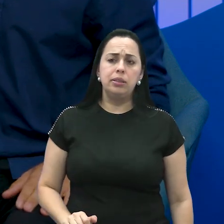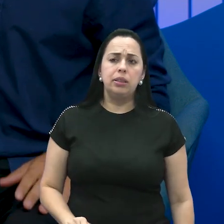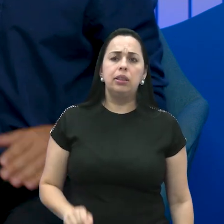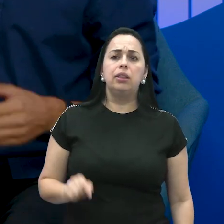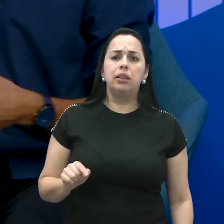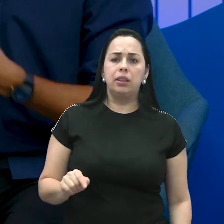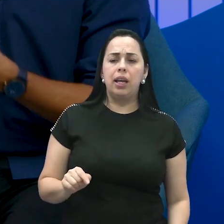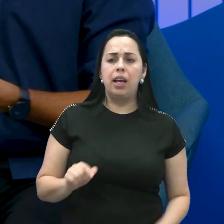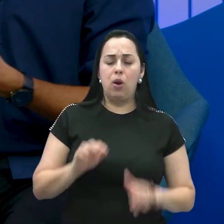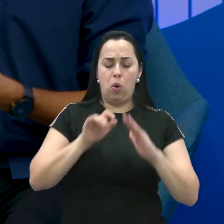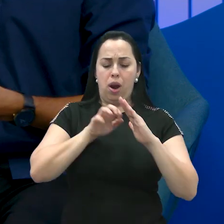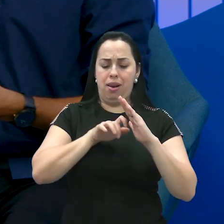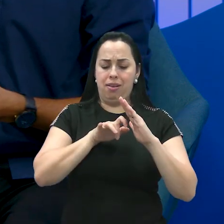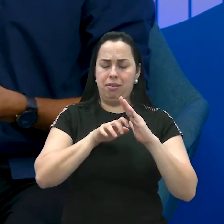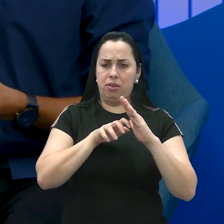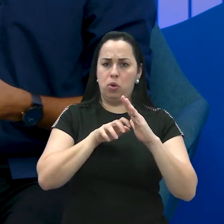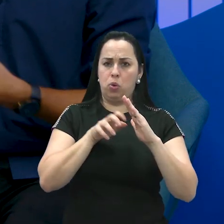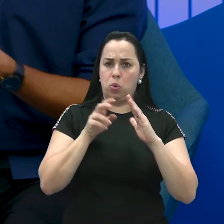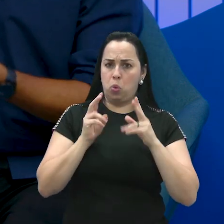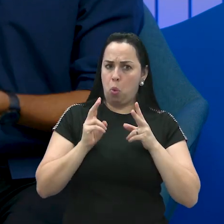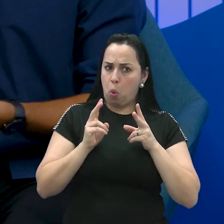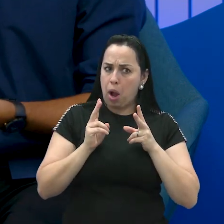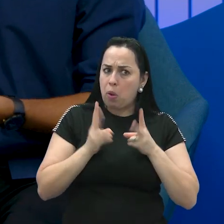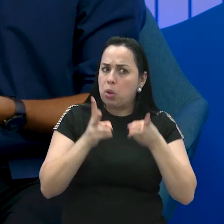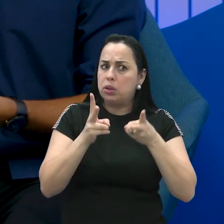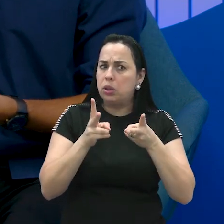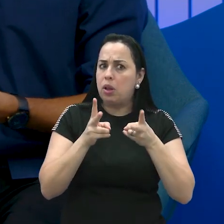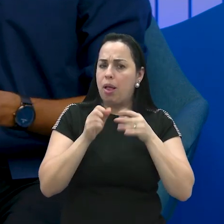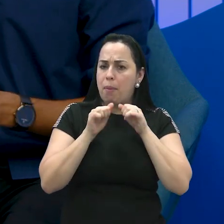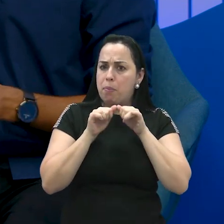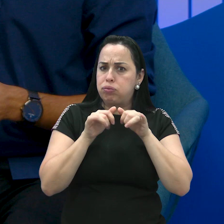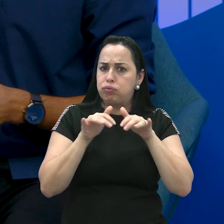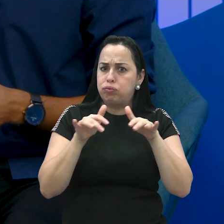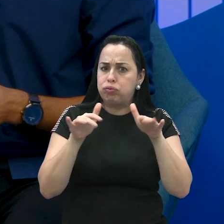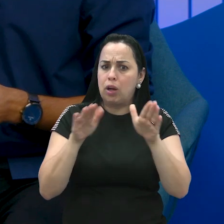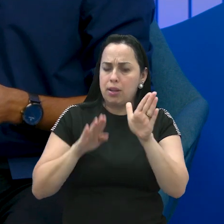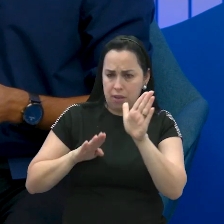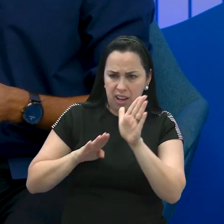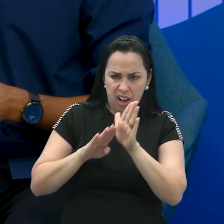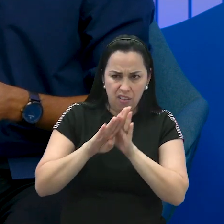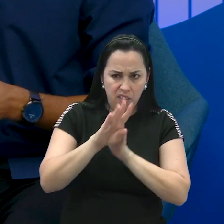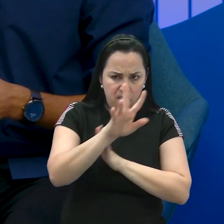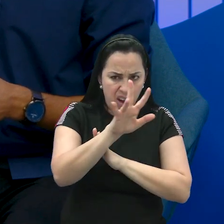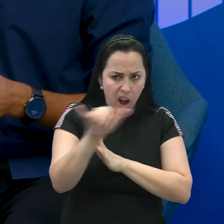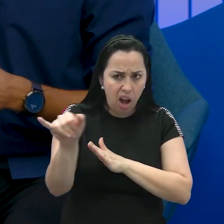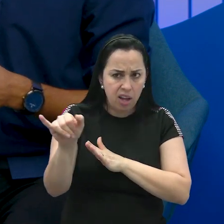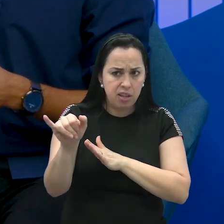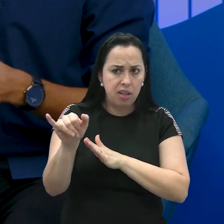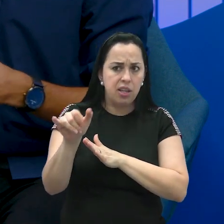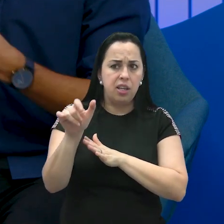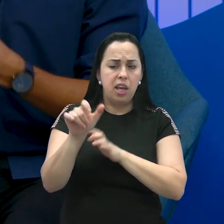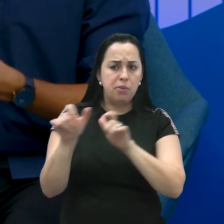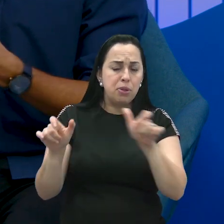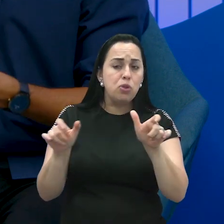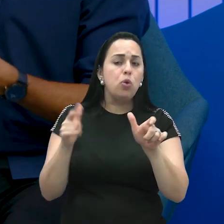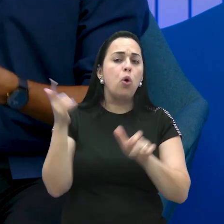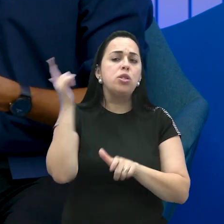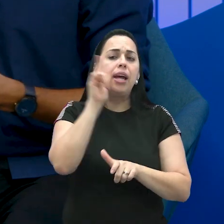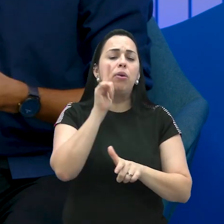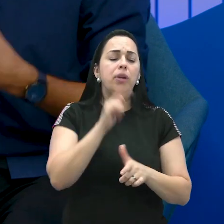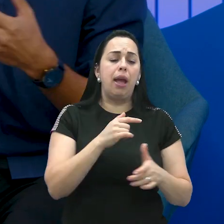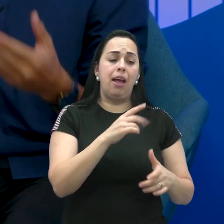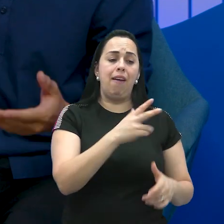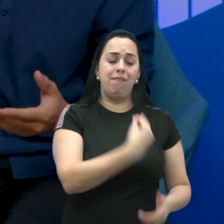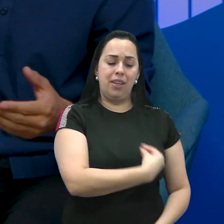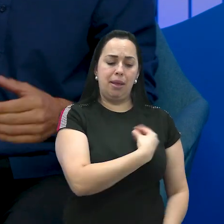existe essa tendência de que o home office continue se popularizando nos próximos anos e para que as pessoas consigam conciliar melhor